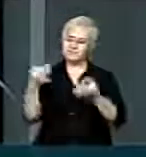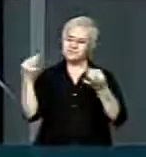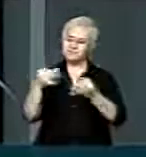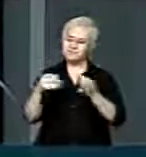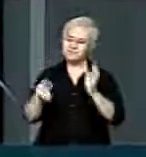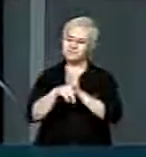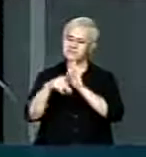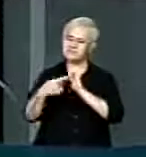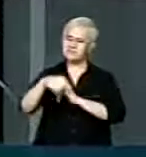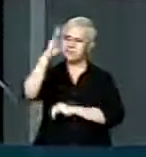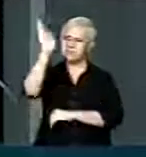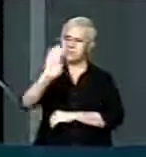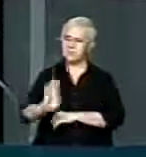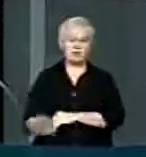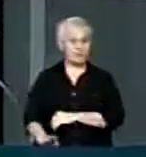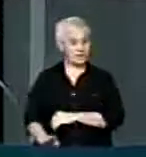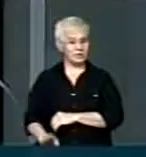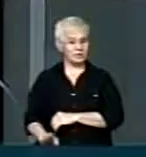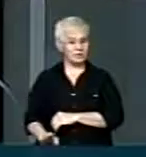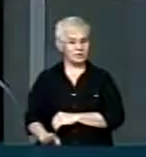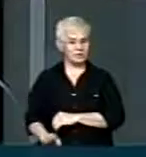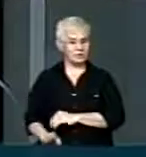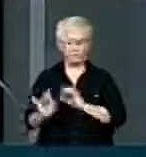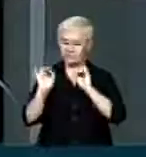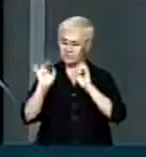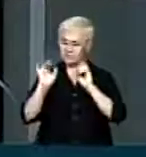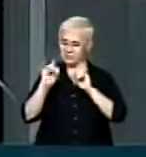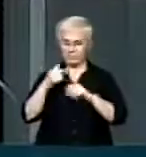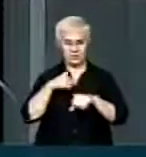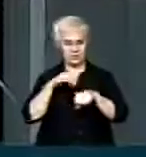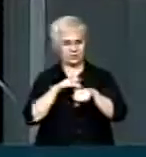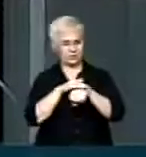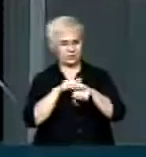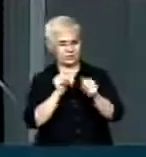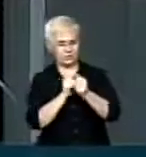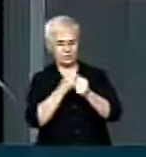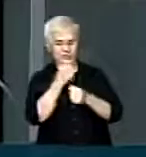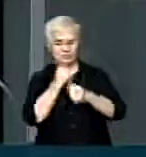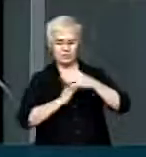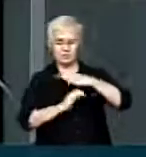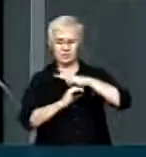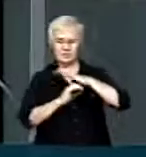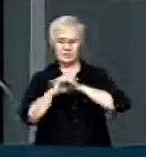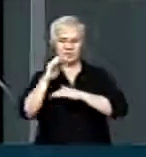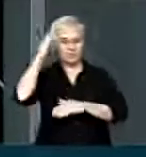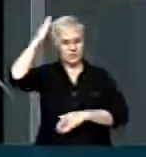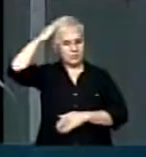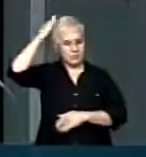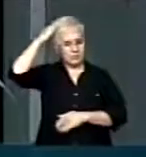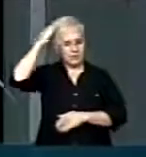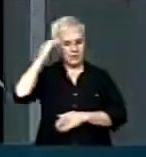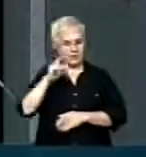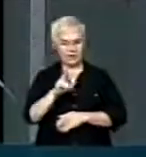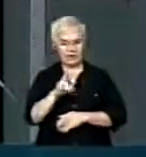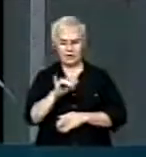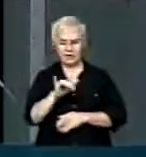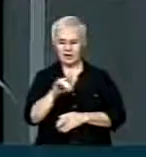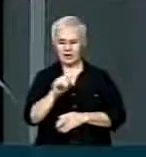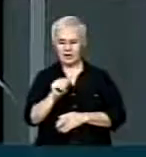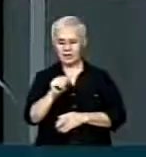excelência. Estava conversando com esse empresário no Paraná, ali na Vila Auer, e próximo